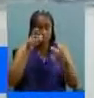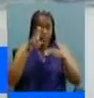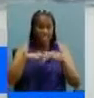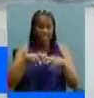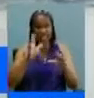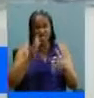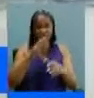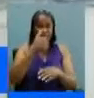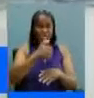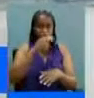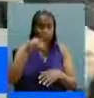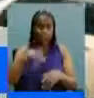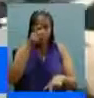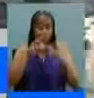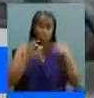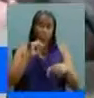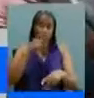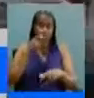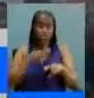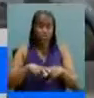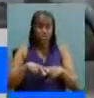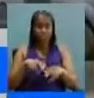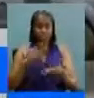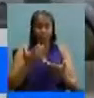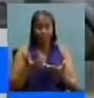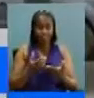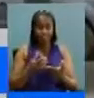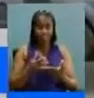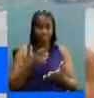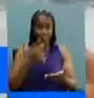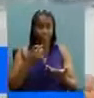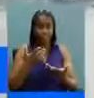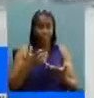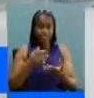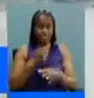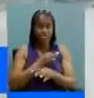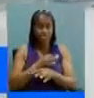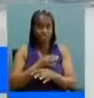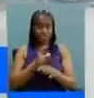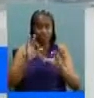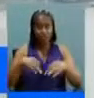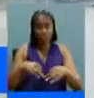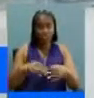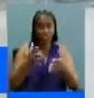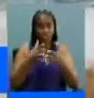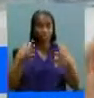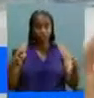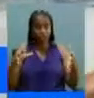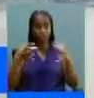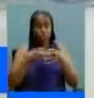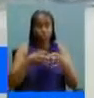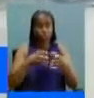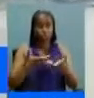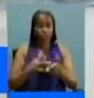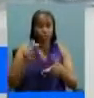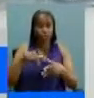xinta, xintado. Portanto, um espetáculo de facto. E até termina aquele espetáculo com um grande grupo,